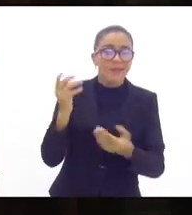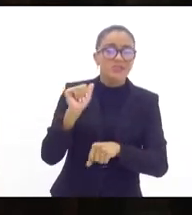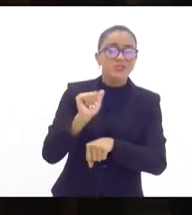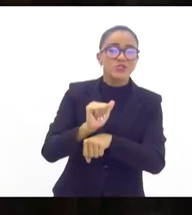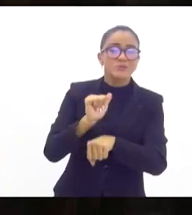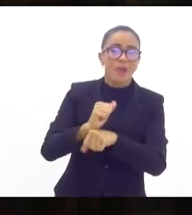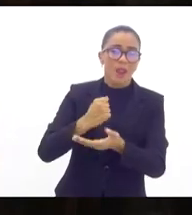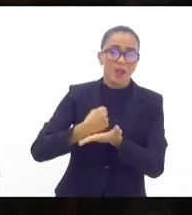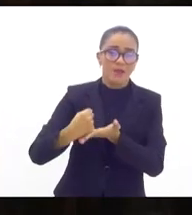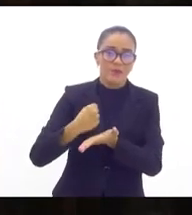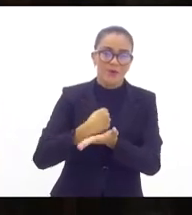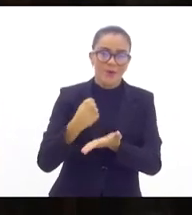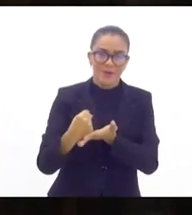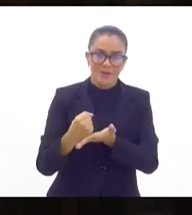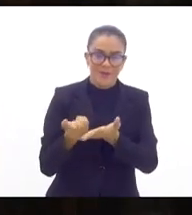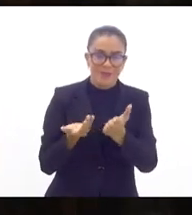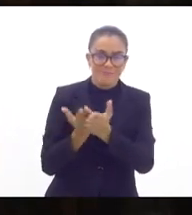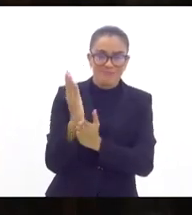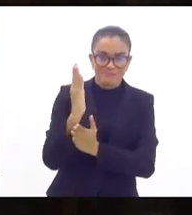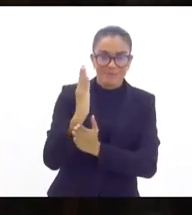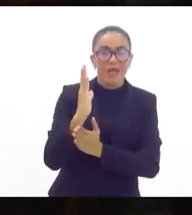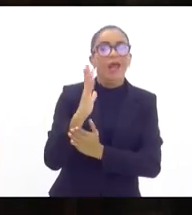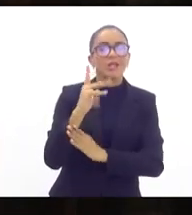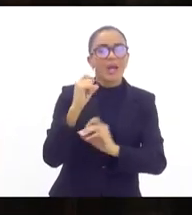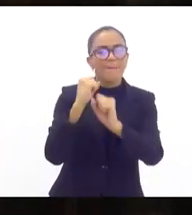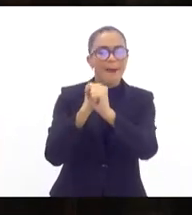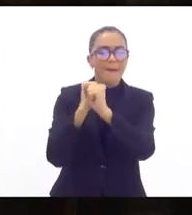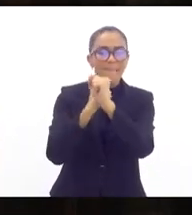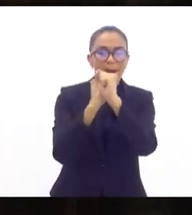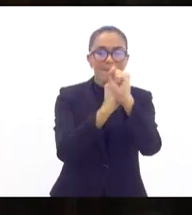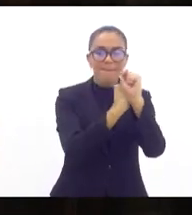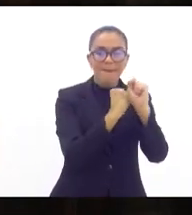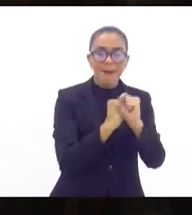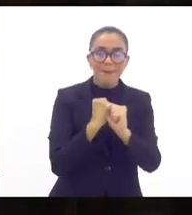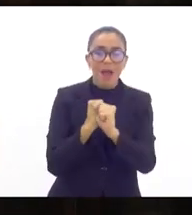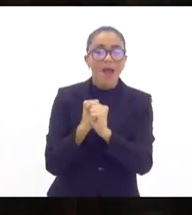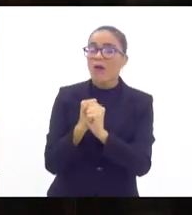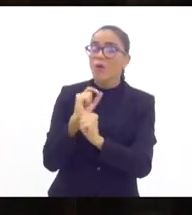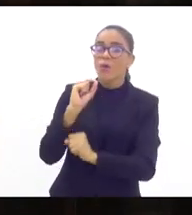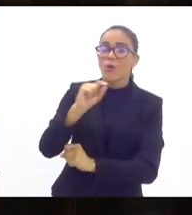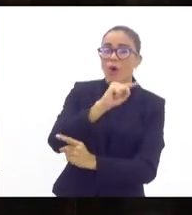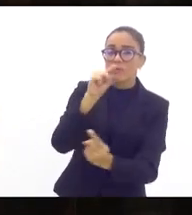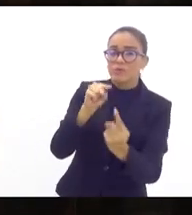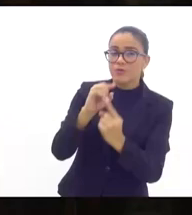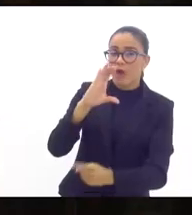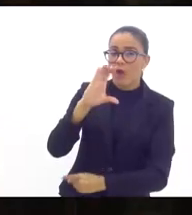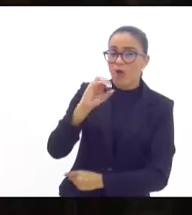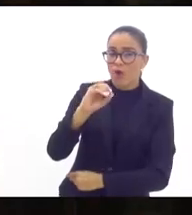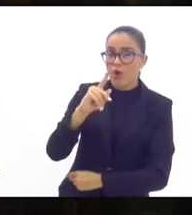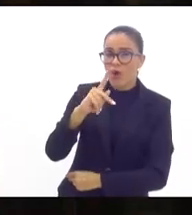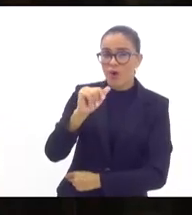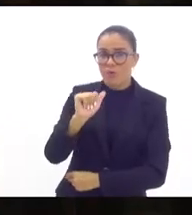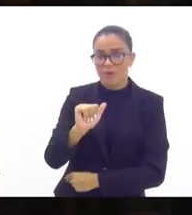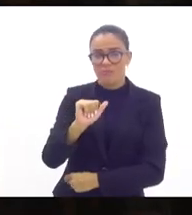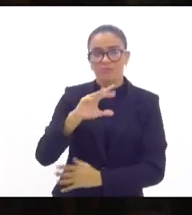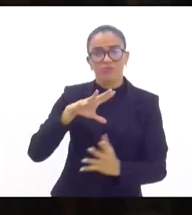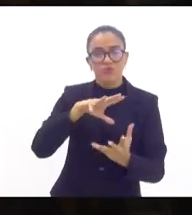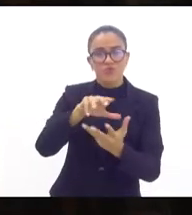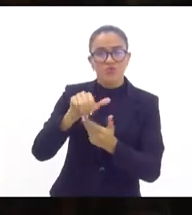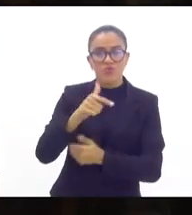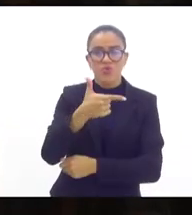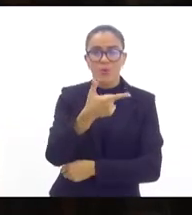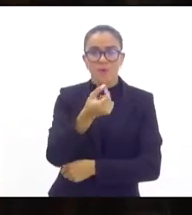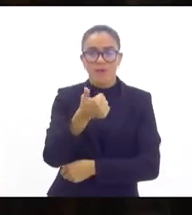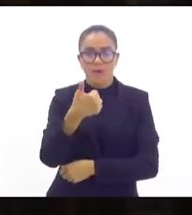concessão ele foi recriado para a Copa do Mundo 2014 ele ficou fechado ele em 2010